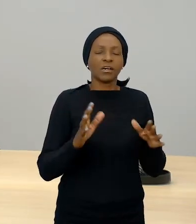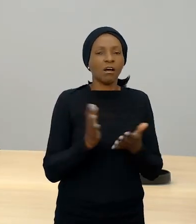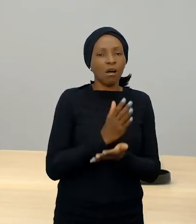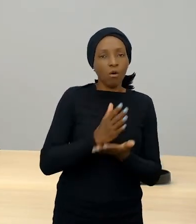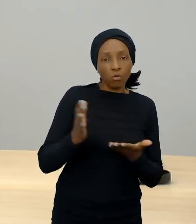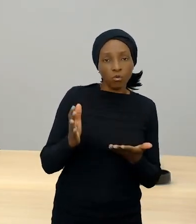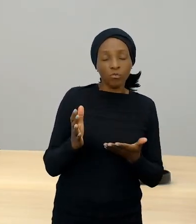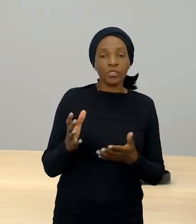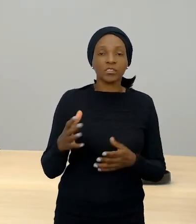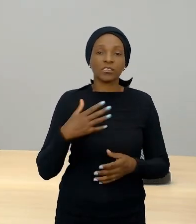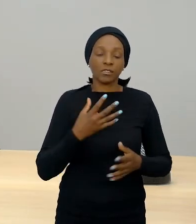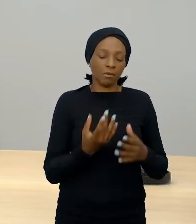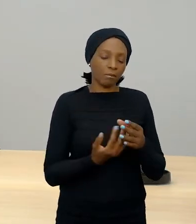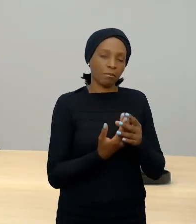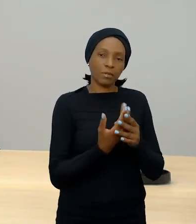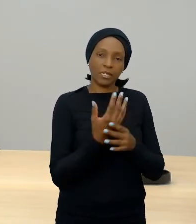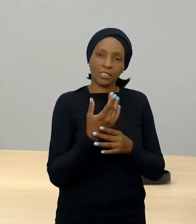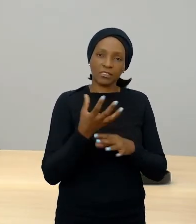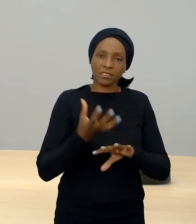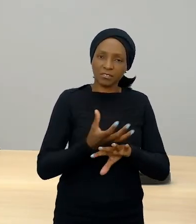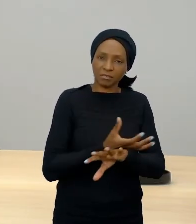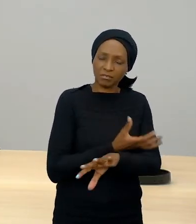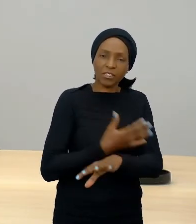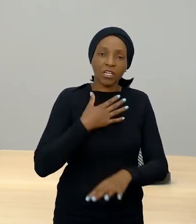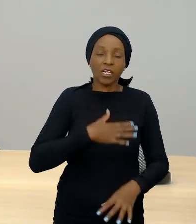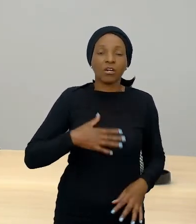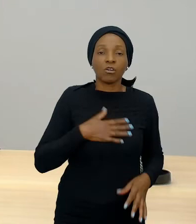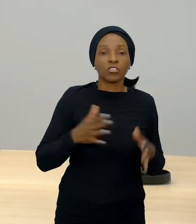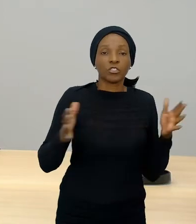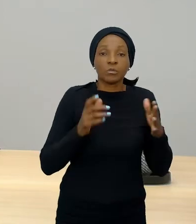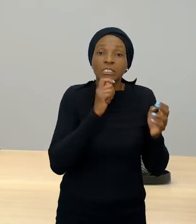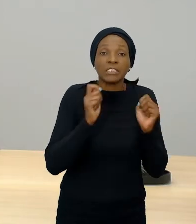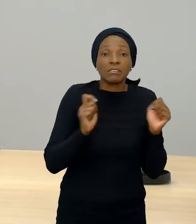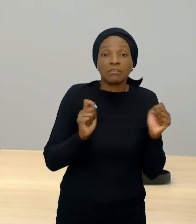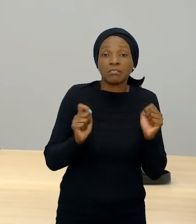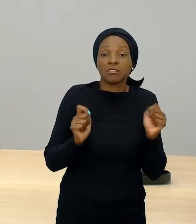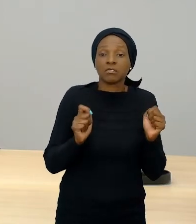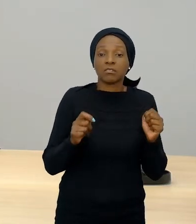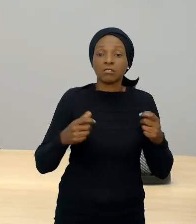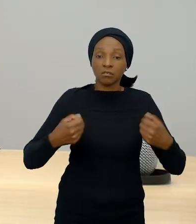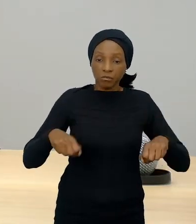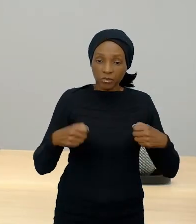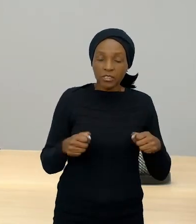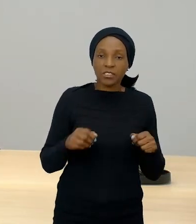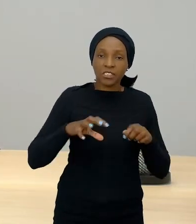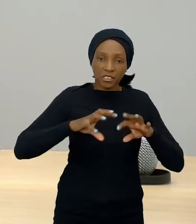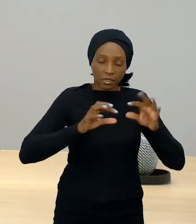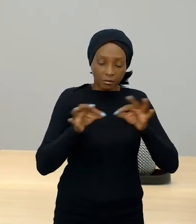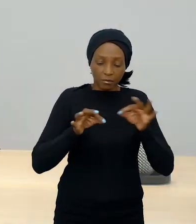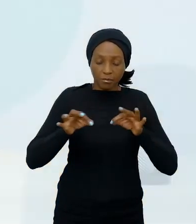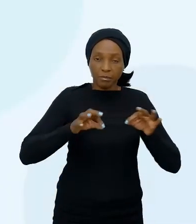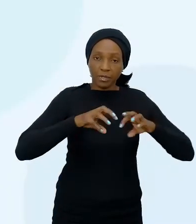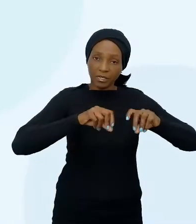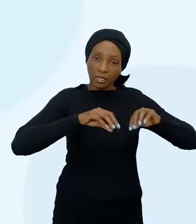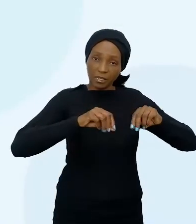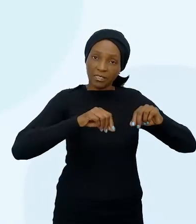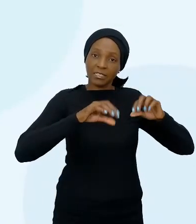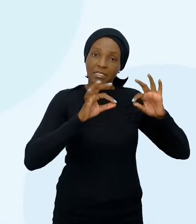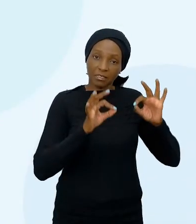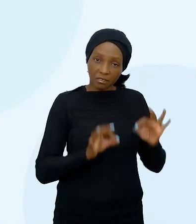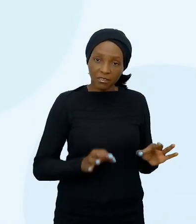inverno, tá? Se fixam melhor no inverno, você faz o plantio, faz uma adubação bem adequada, rega,